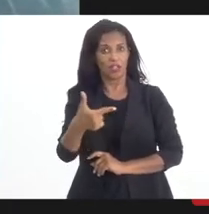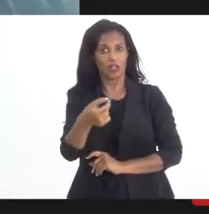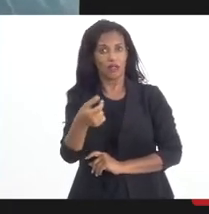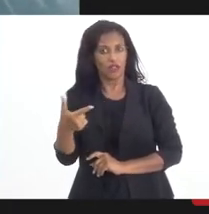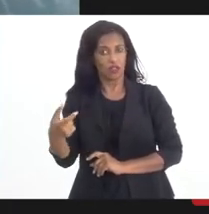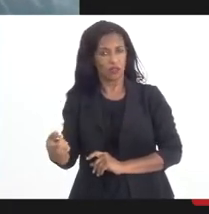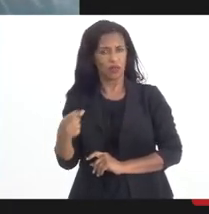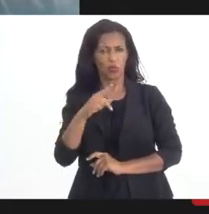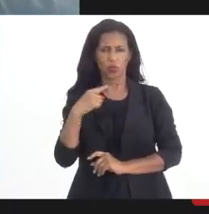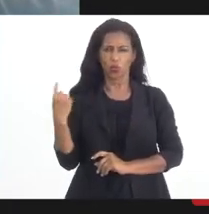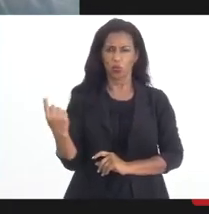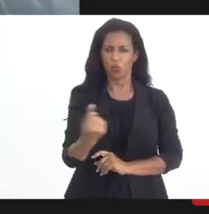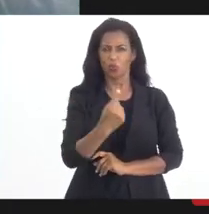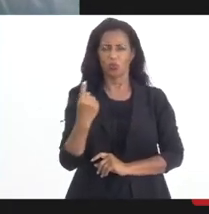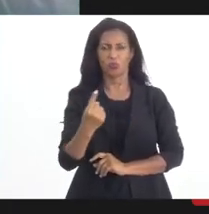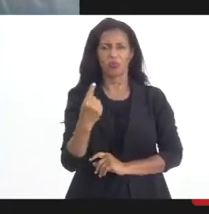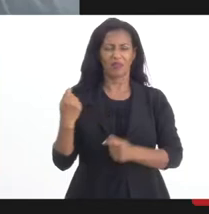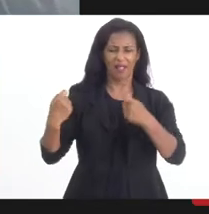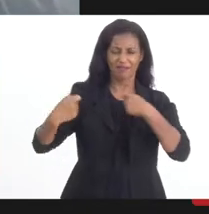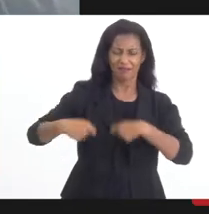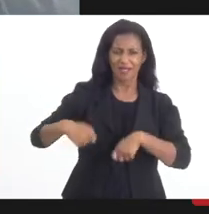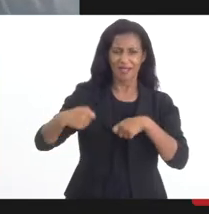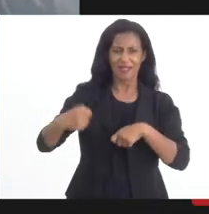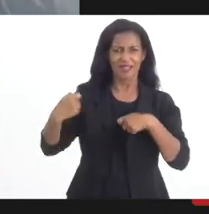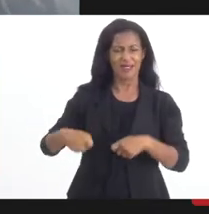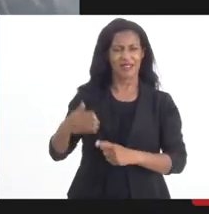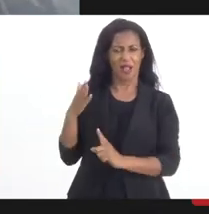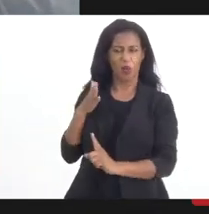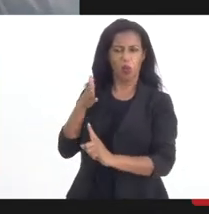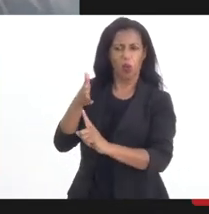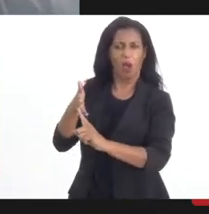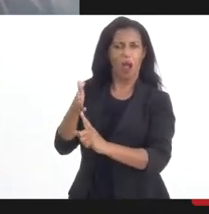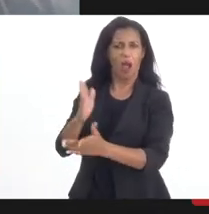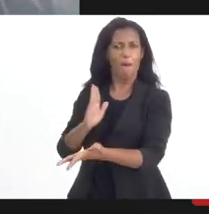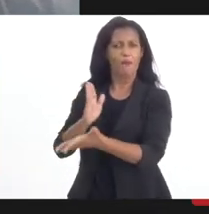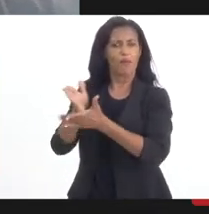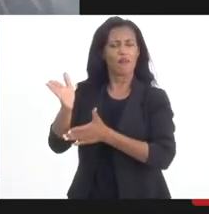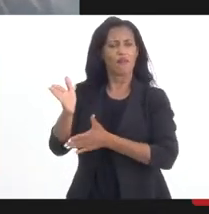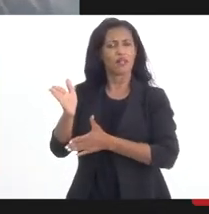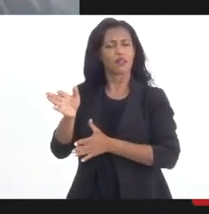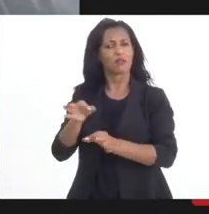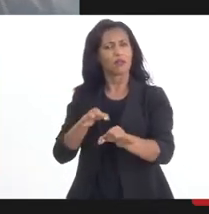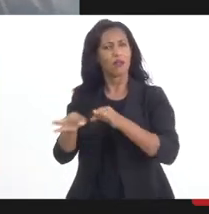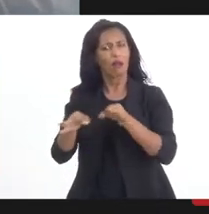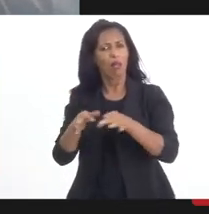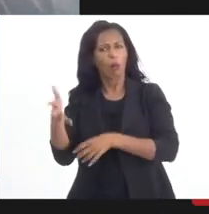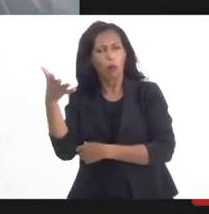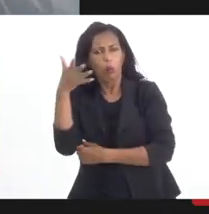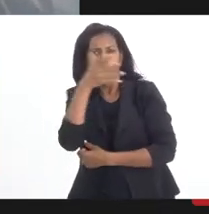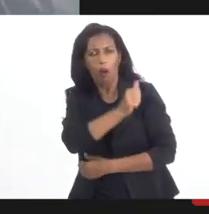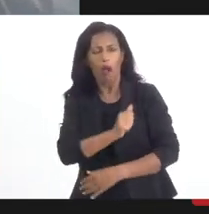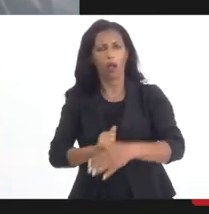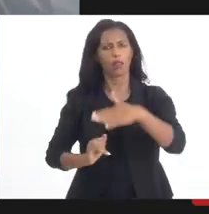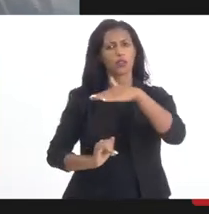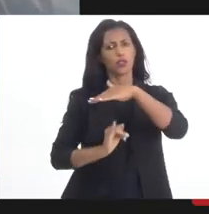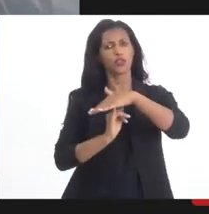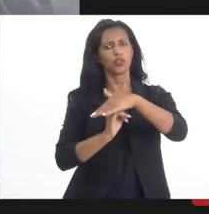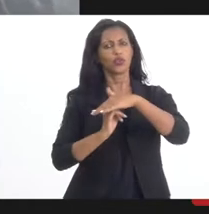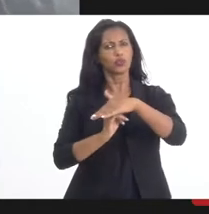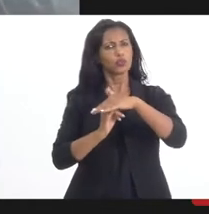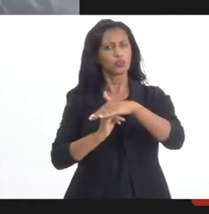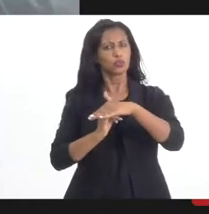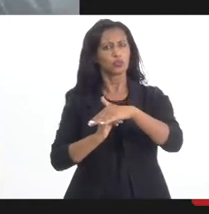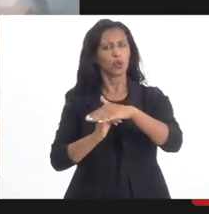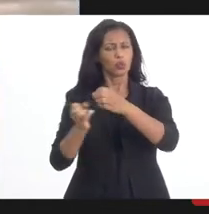nós apontamos para a necessidade de aprovação deste projeto para salvar a instituição do